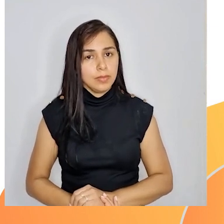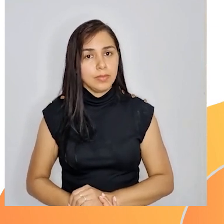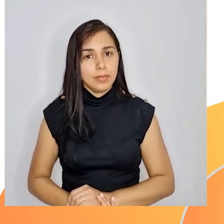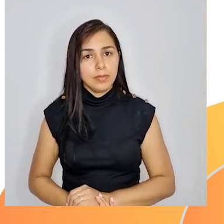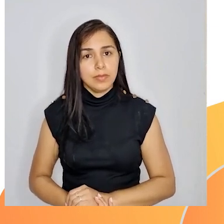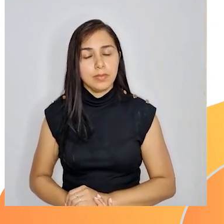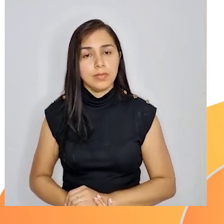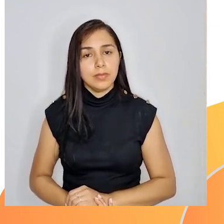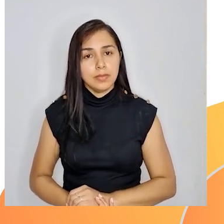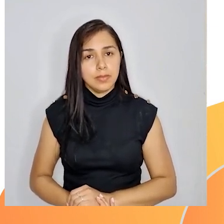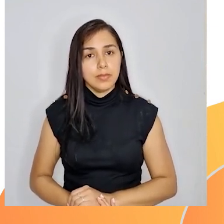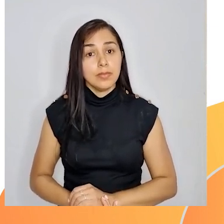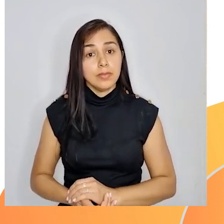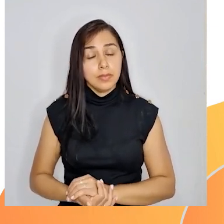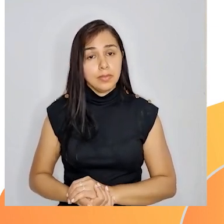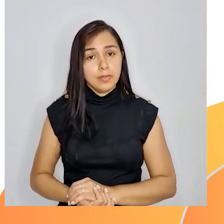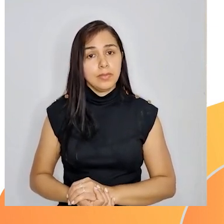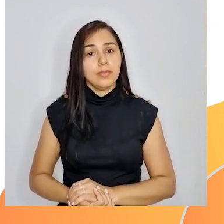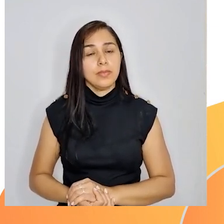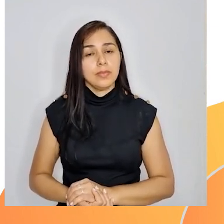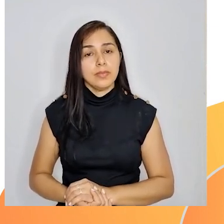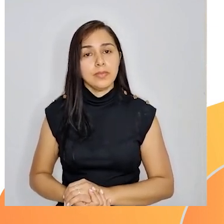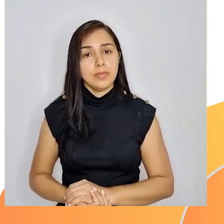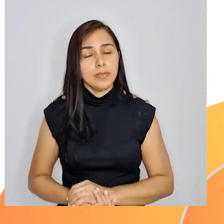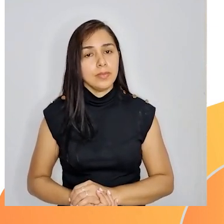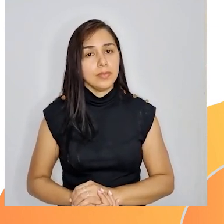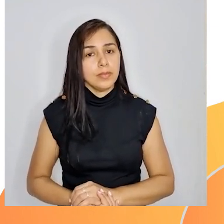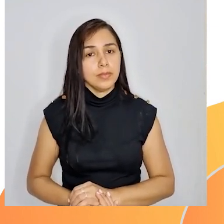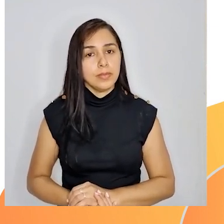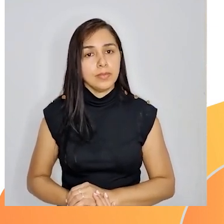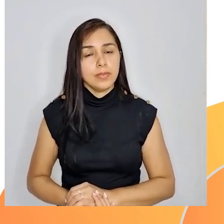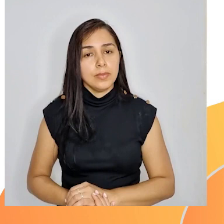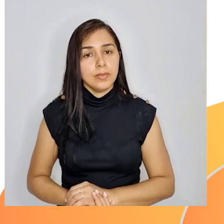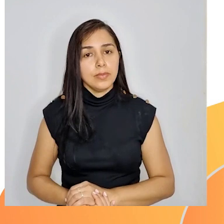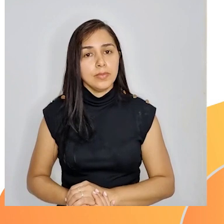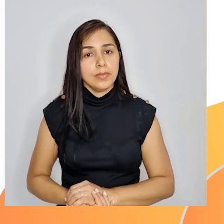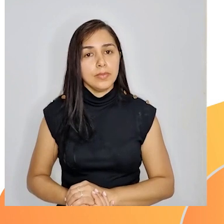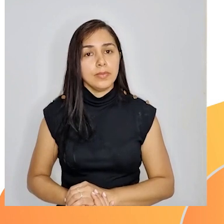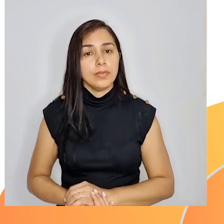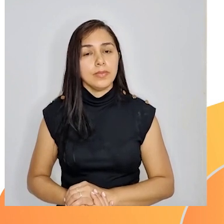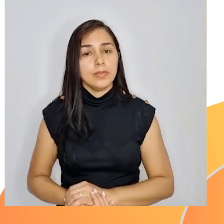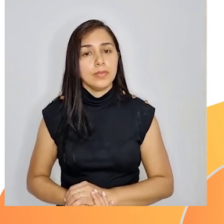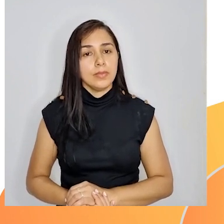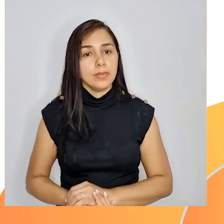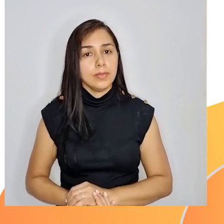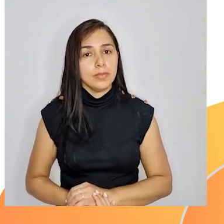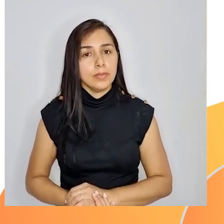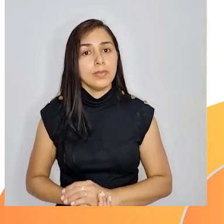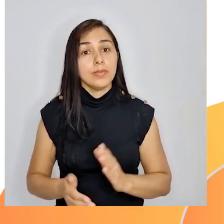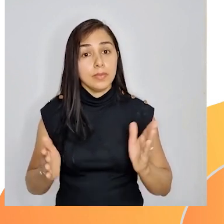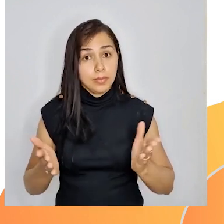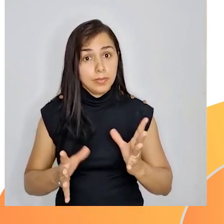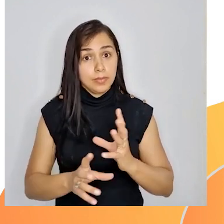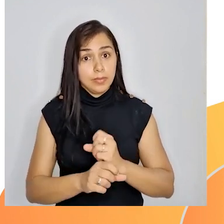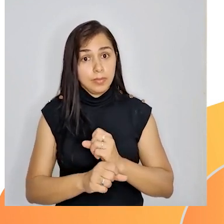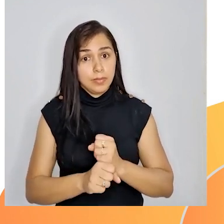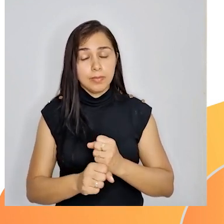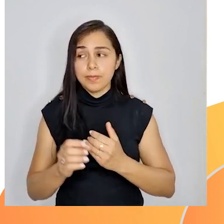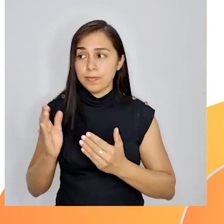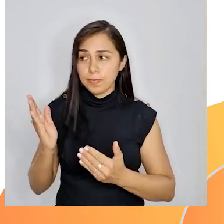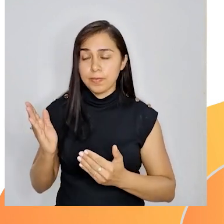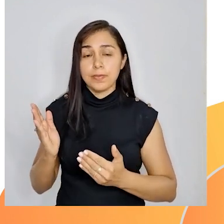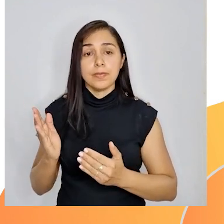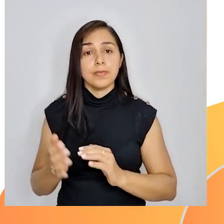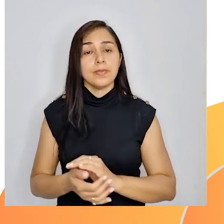fazendo a soma 07 + 411 E vai um mais um